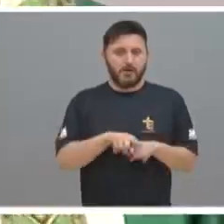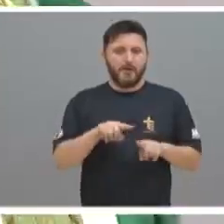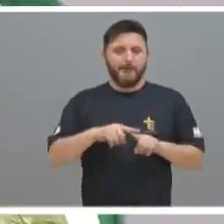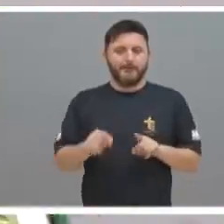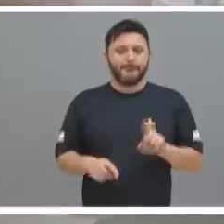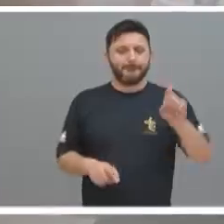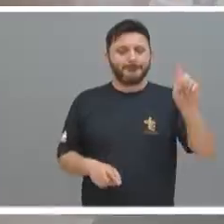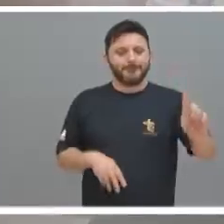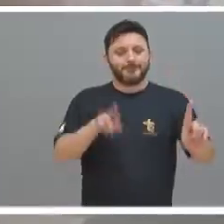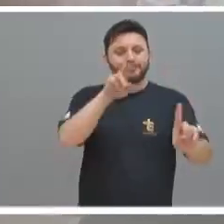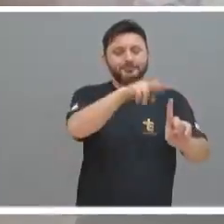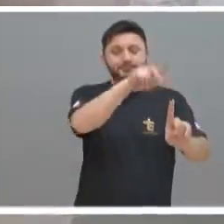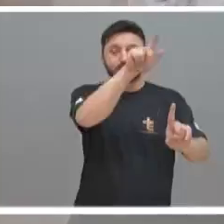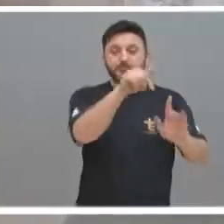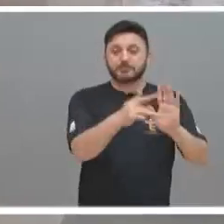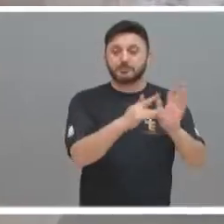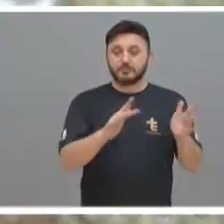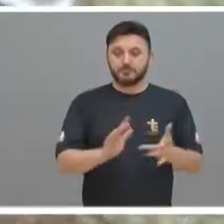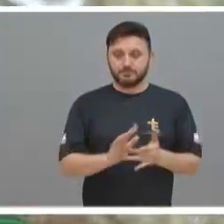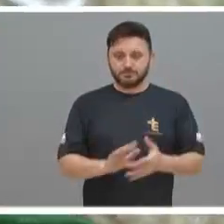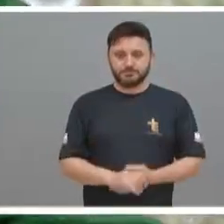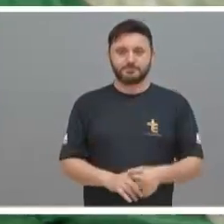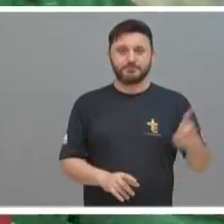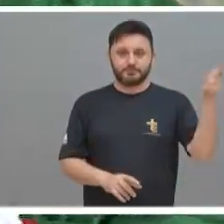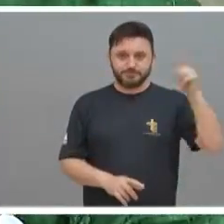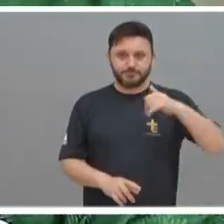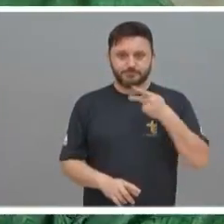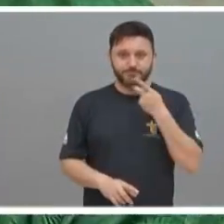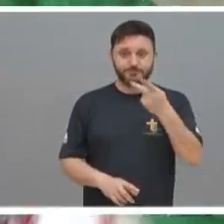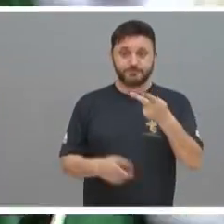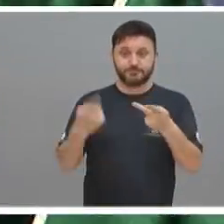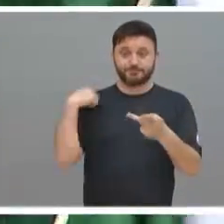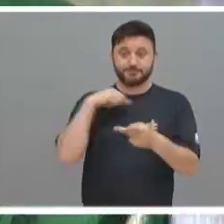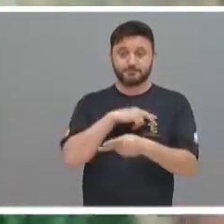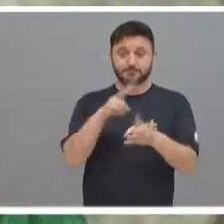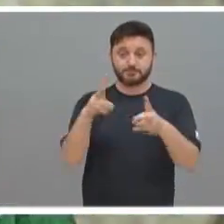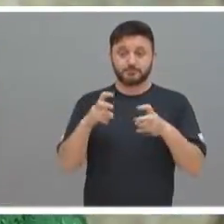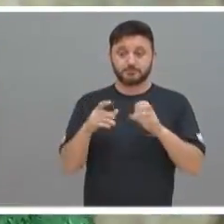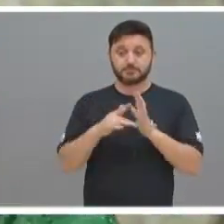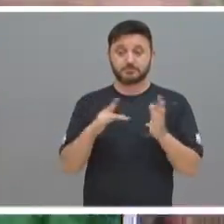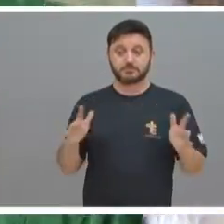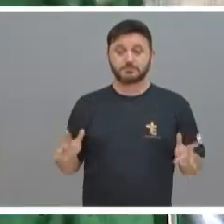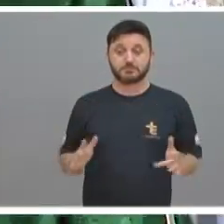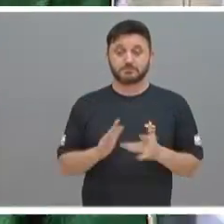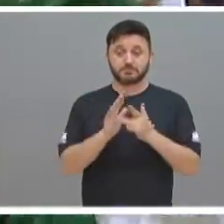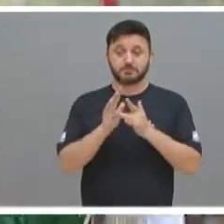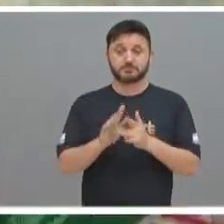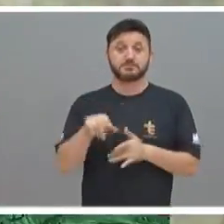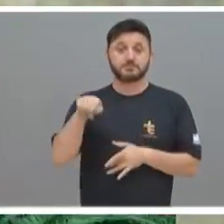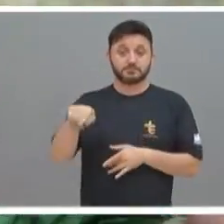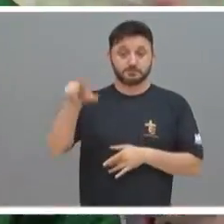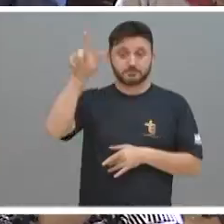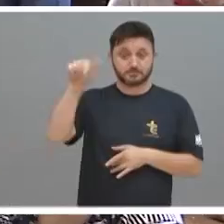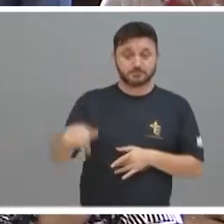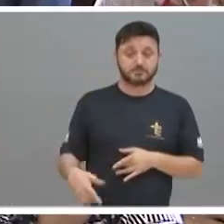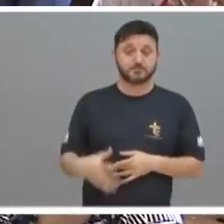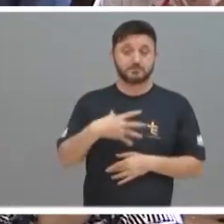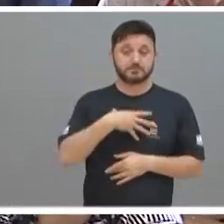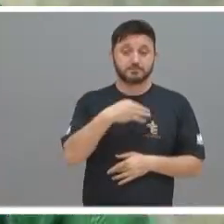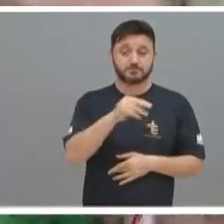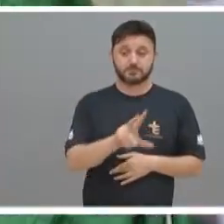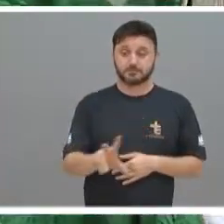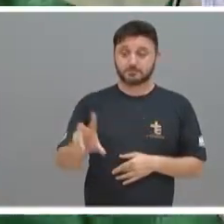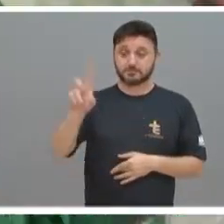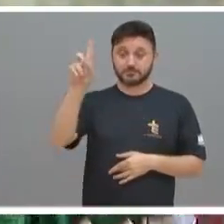Jesus. E volta a dizer: nós reconhecemos, Jesus, tu és o